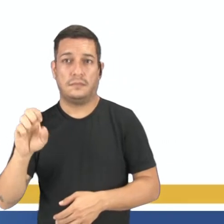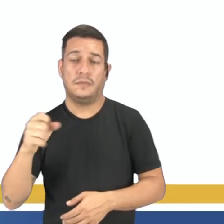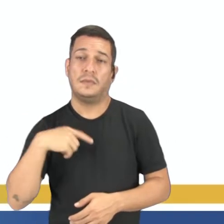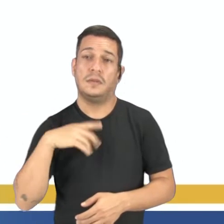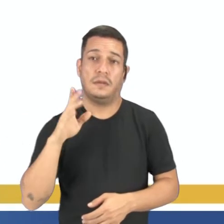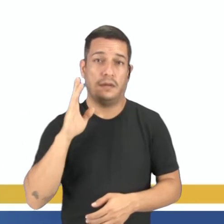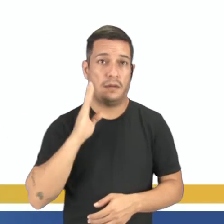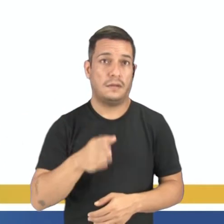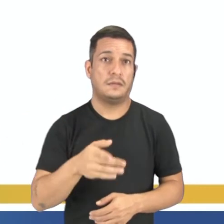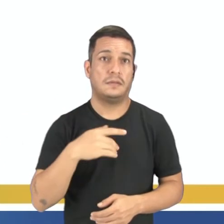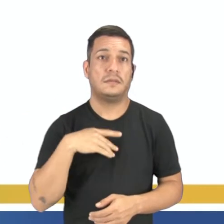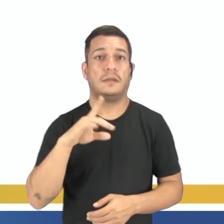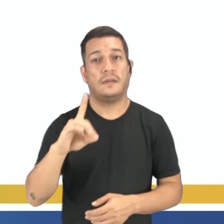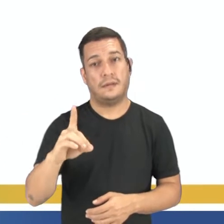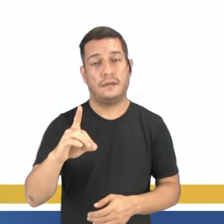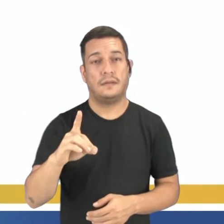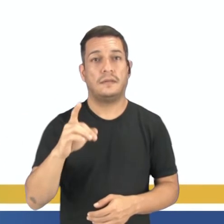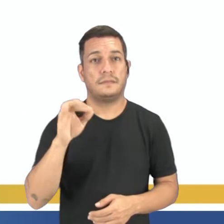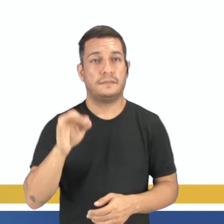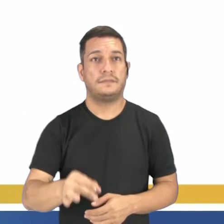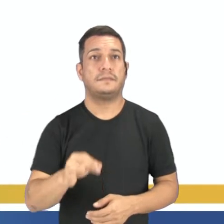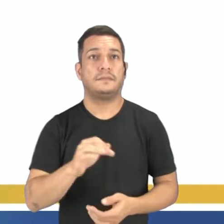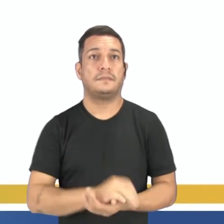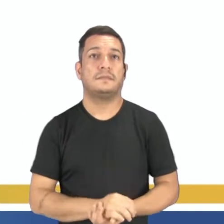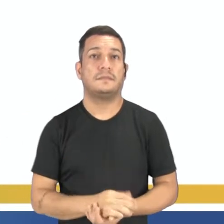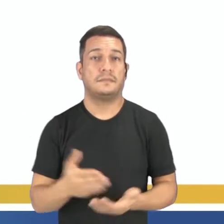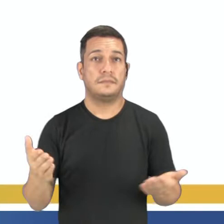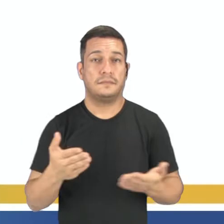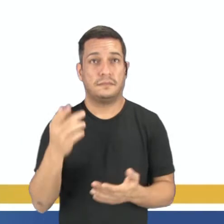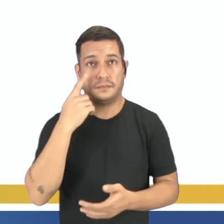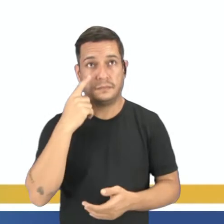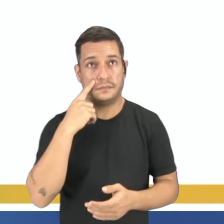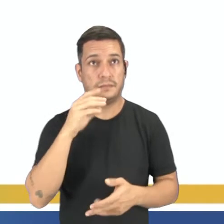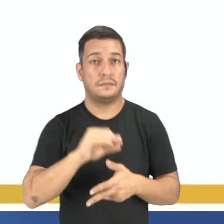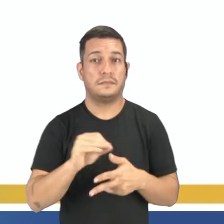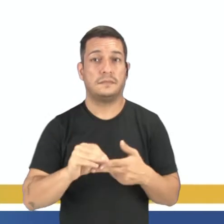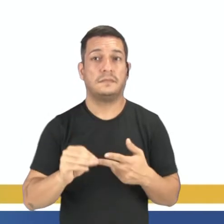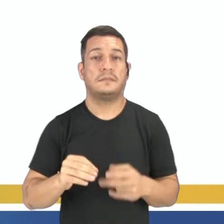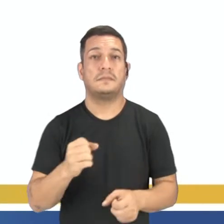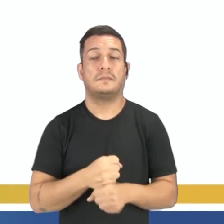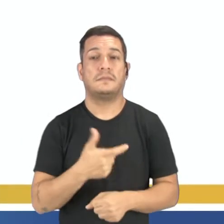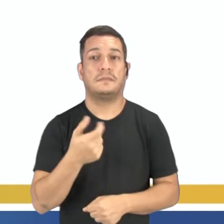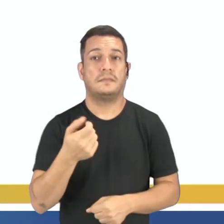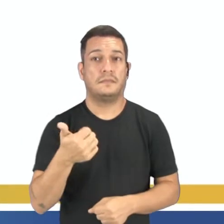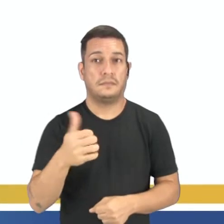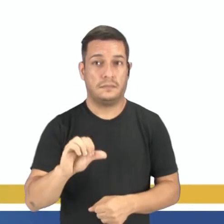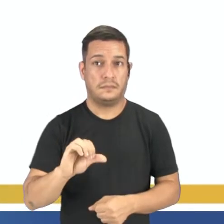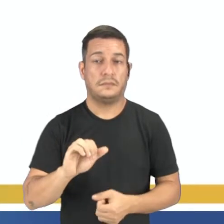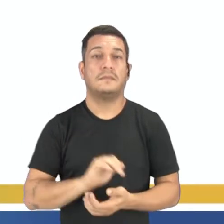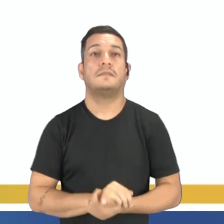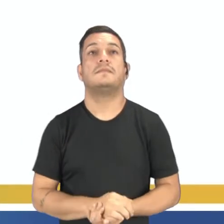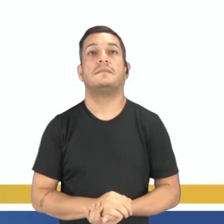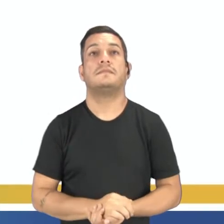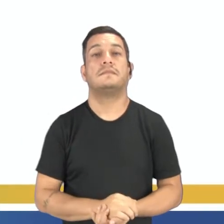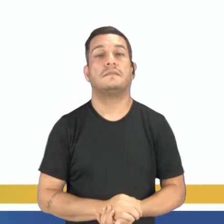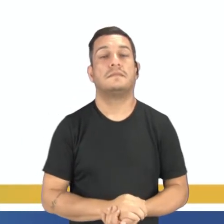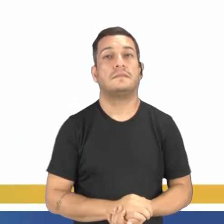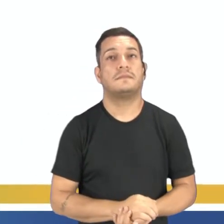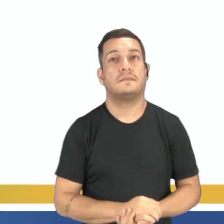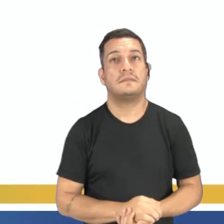na alternativa. Ó, acertamos, hein, a letra. Agora vamos para uma pro Enem, essa de 2019, olha só.